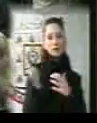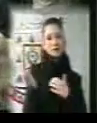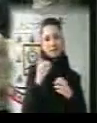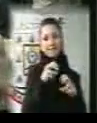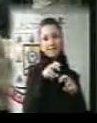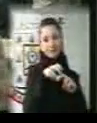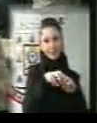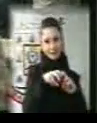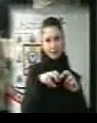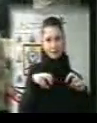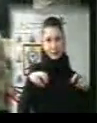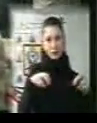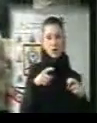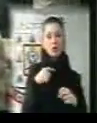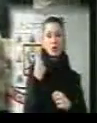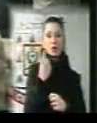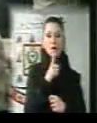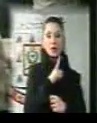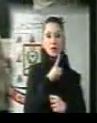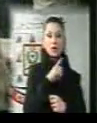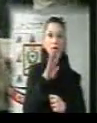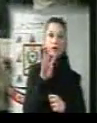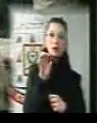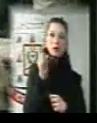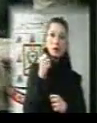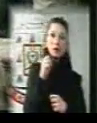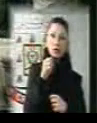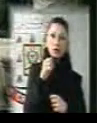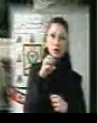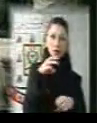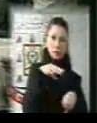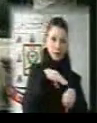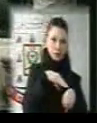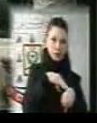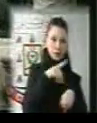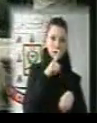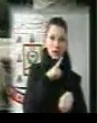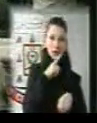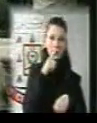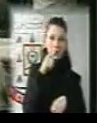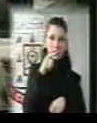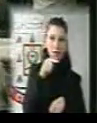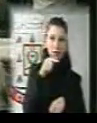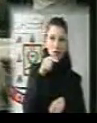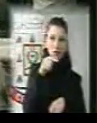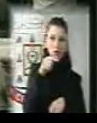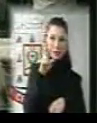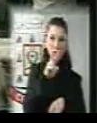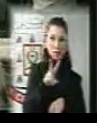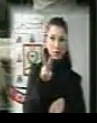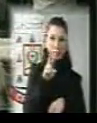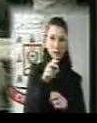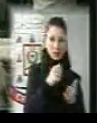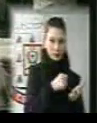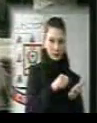temos 48 minutos e nós temos já 7 vereadores inscritos. Nós vamos começar pelo vereador Júlio Colombo.